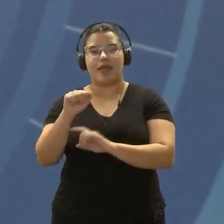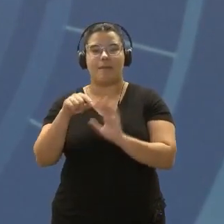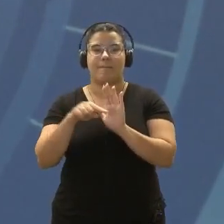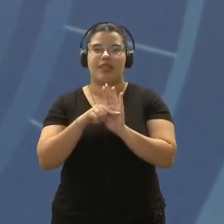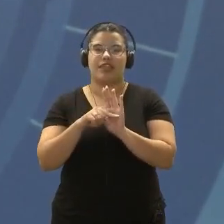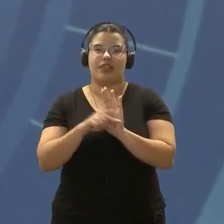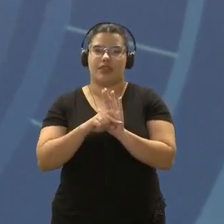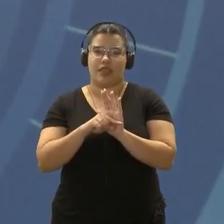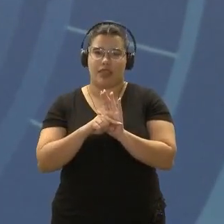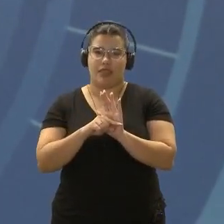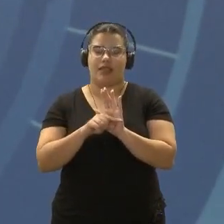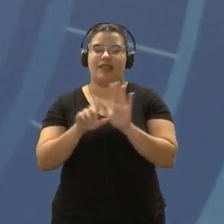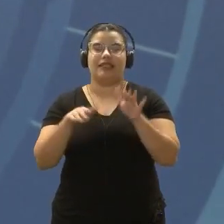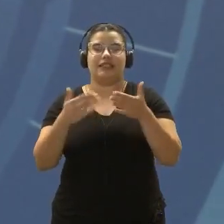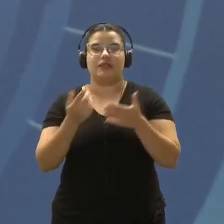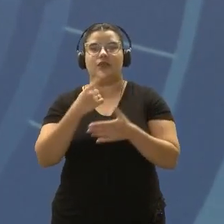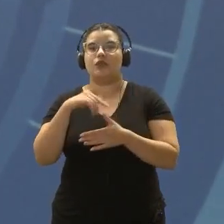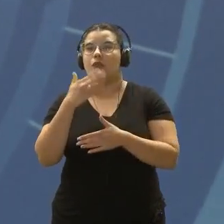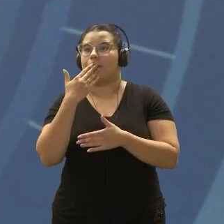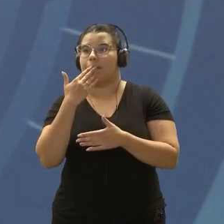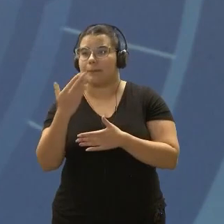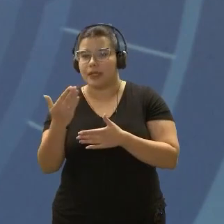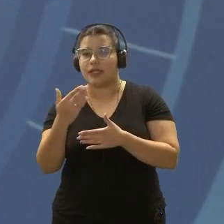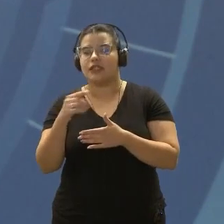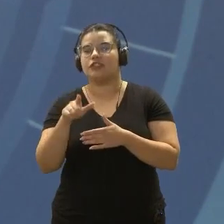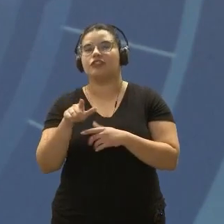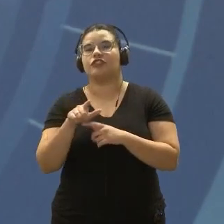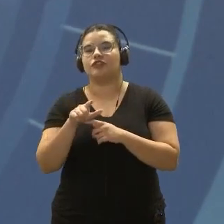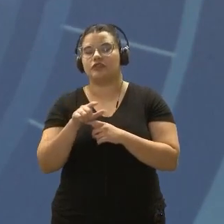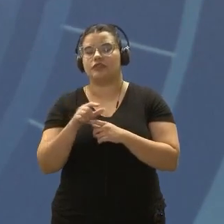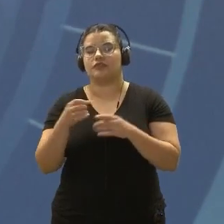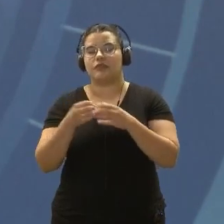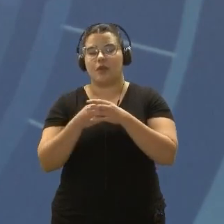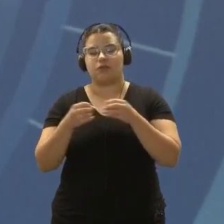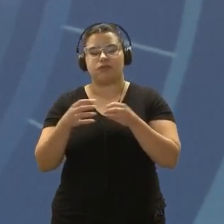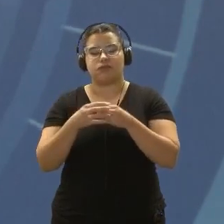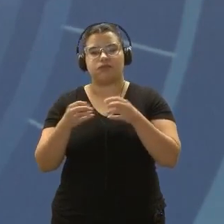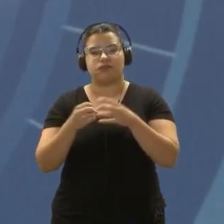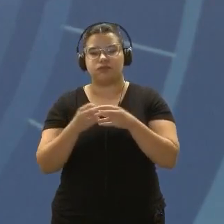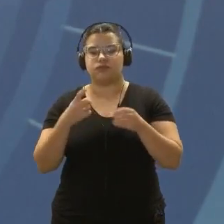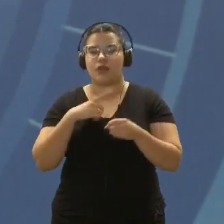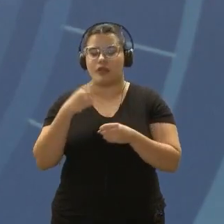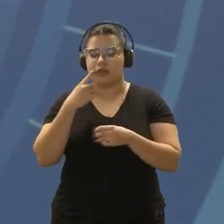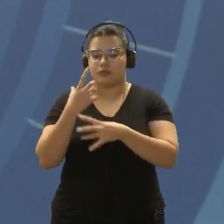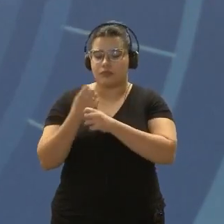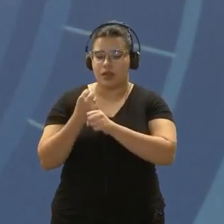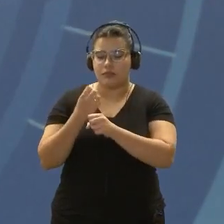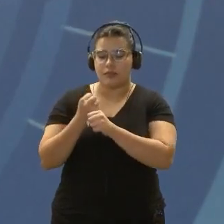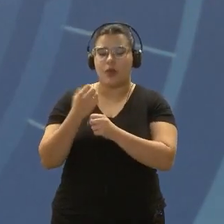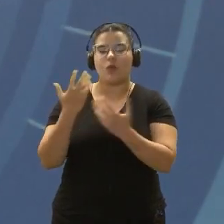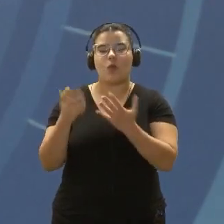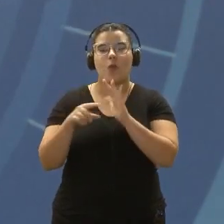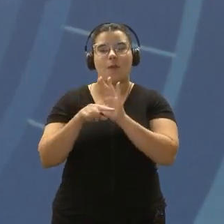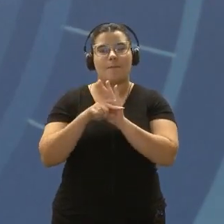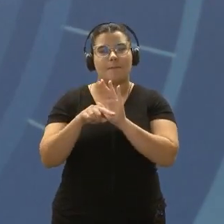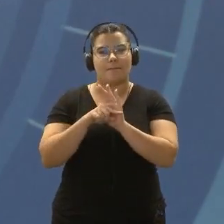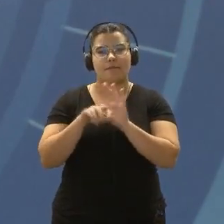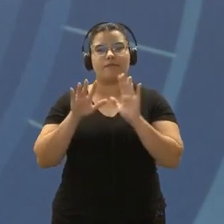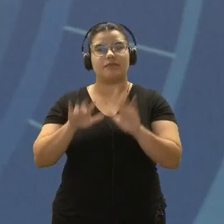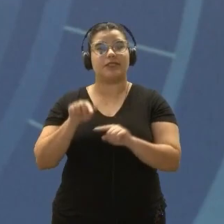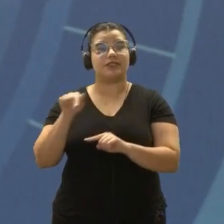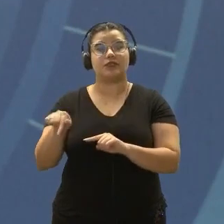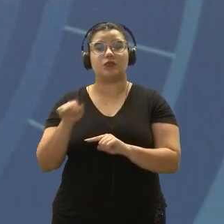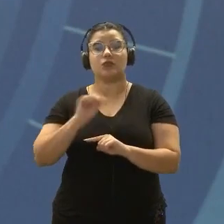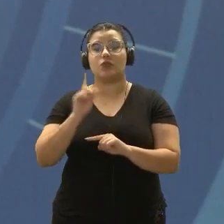tá? Então, quando a gente pede uma hemoglobina glicada, em cima da glicada ele calcula a glicemia média. Mas ela não